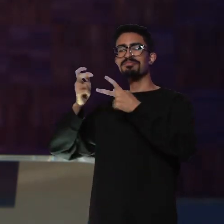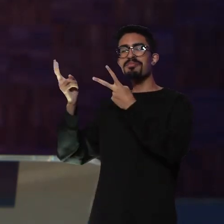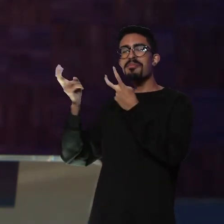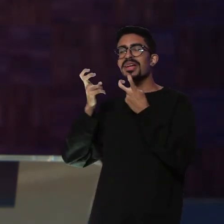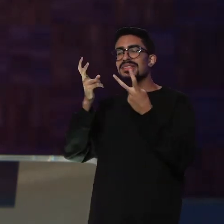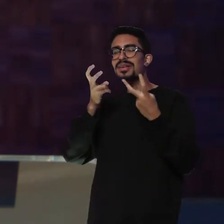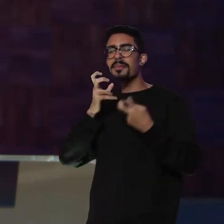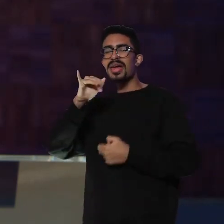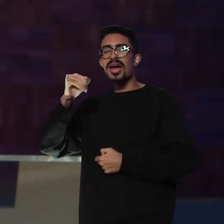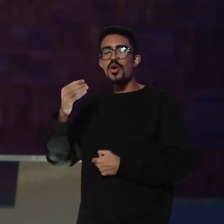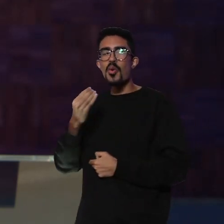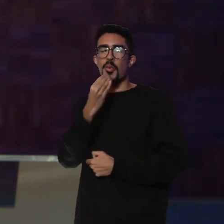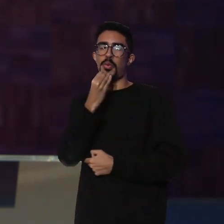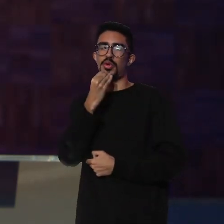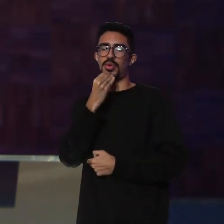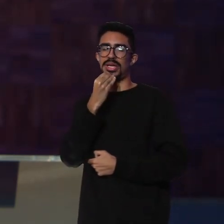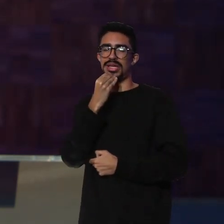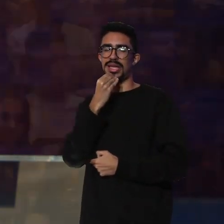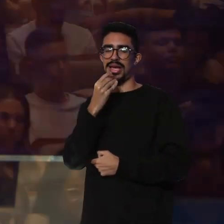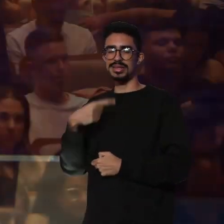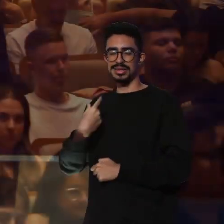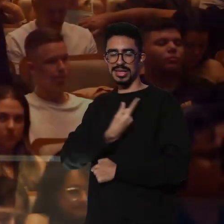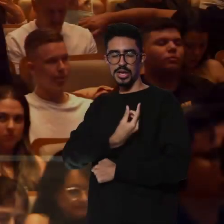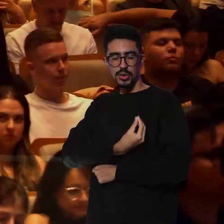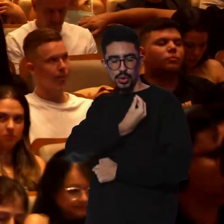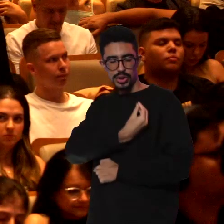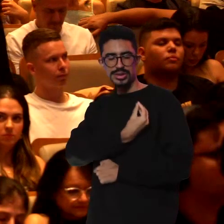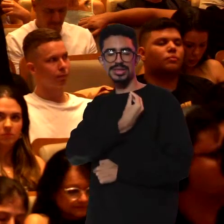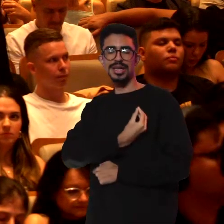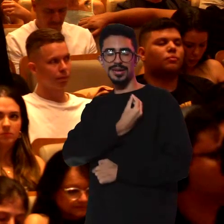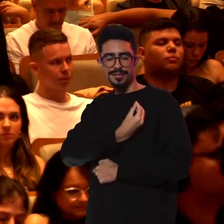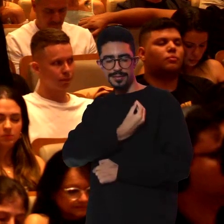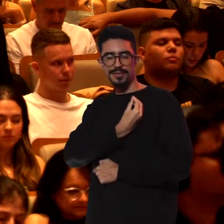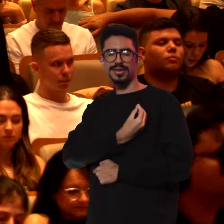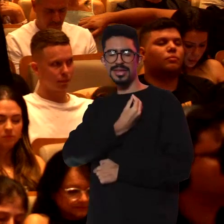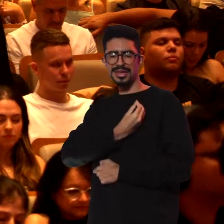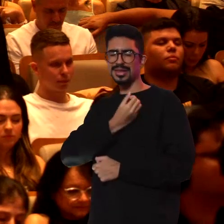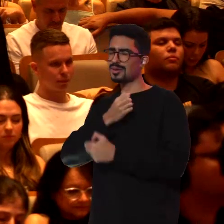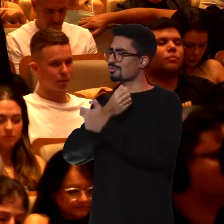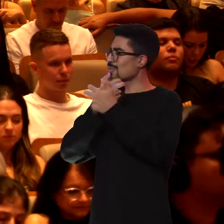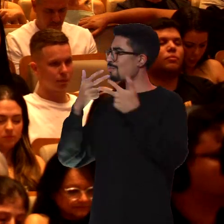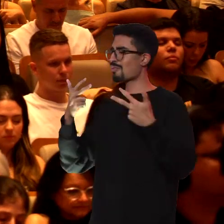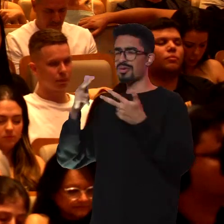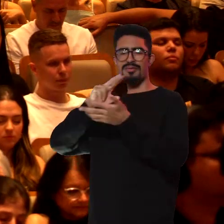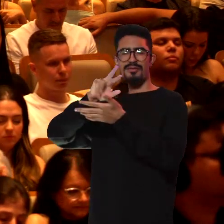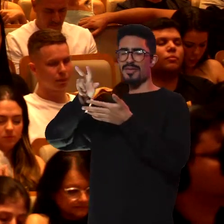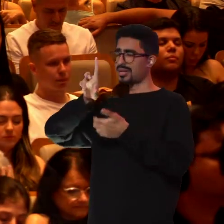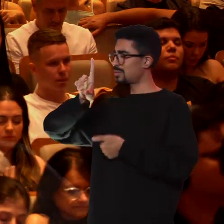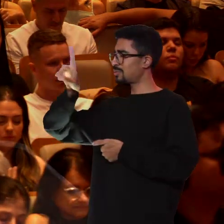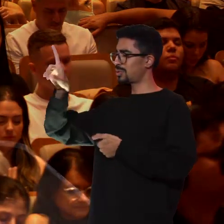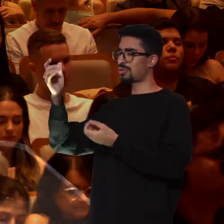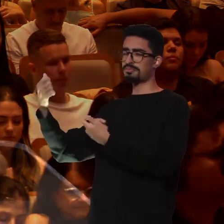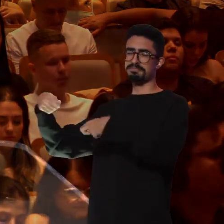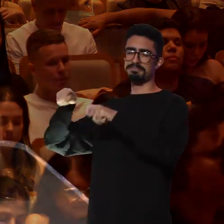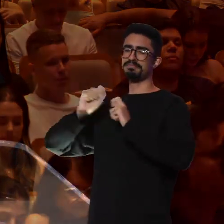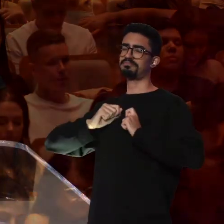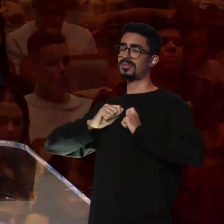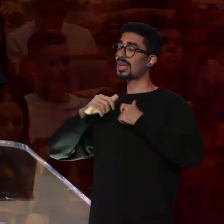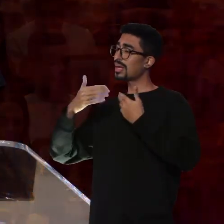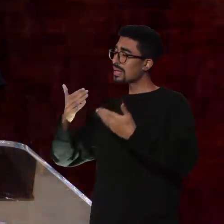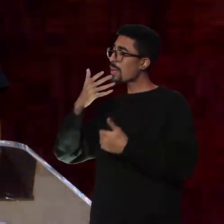aparecem à nossa frente, o tempo das janelas que parecem estar abertas em tantas situações da nossa vida. Nos